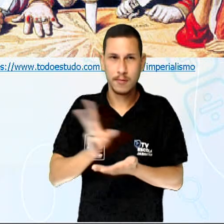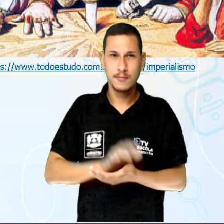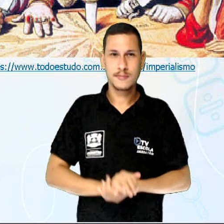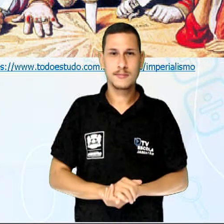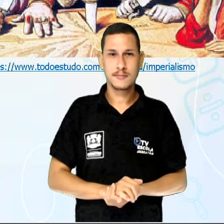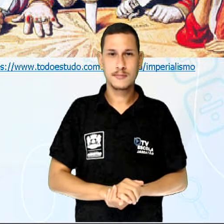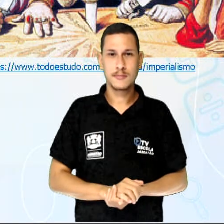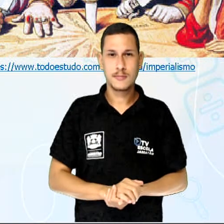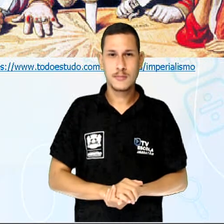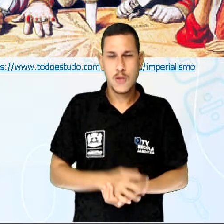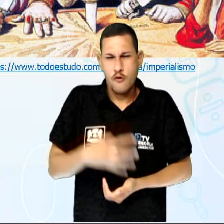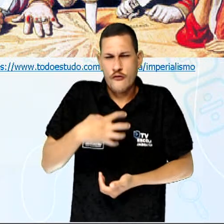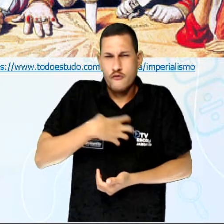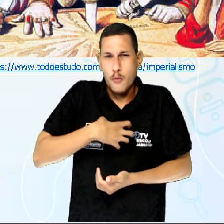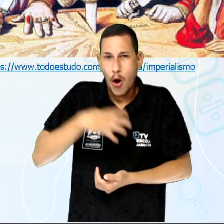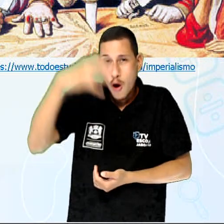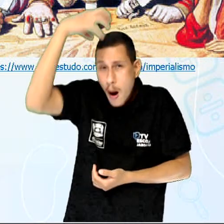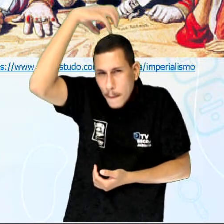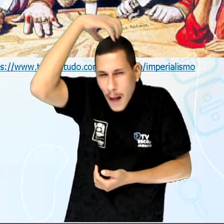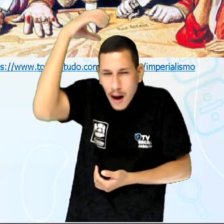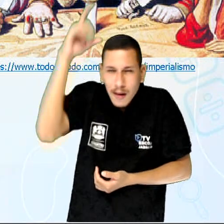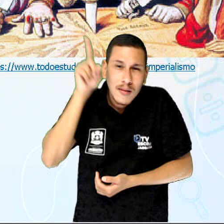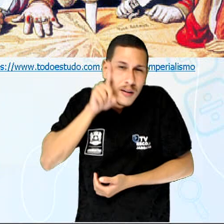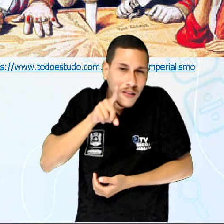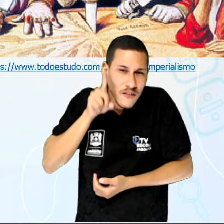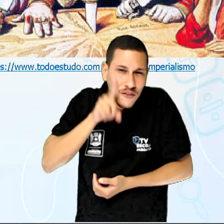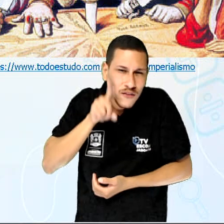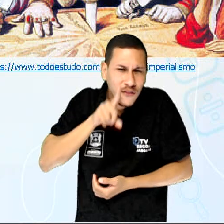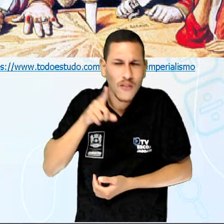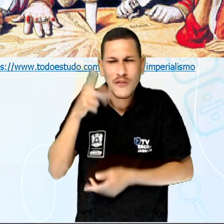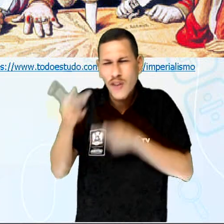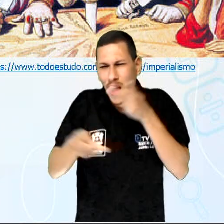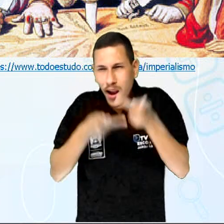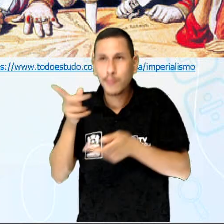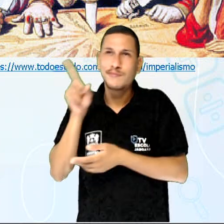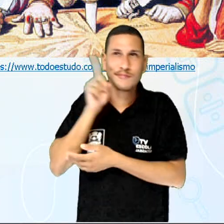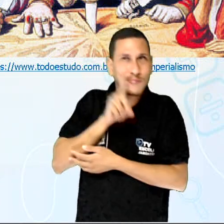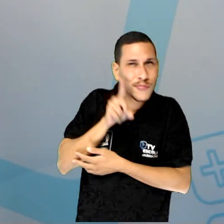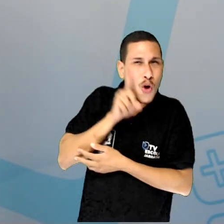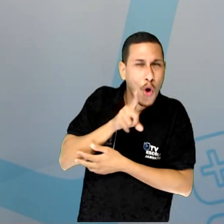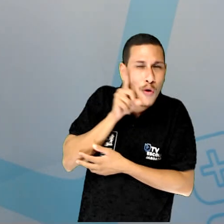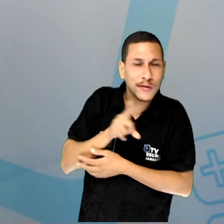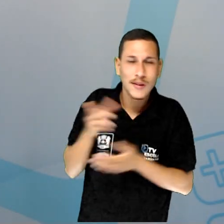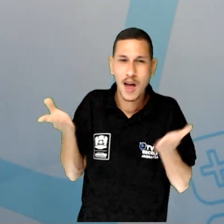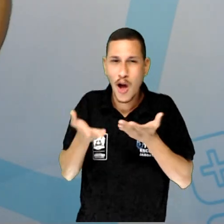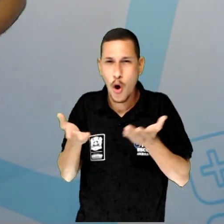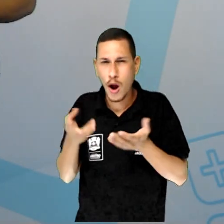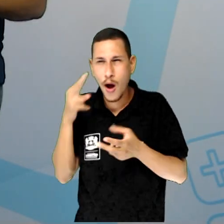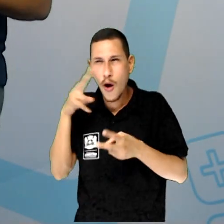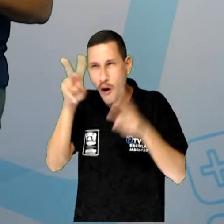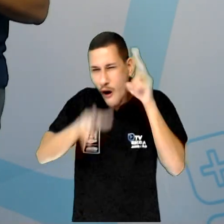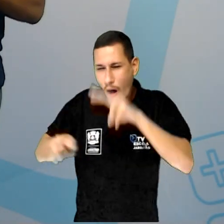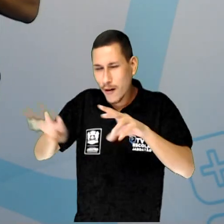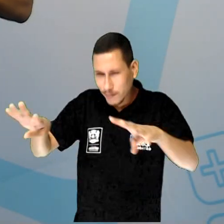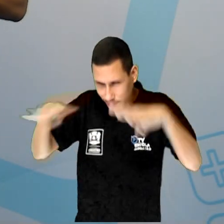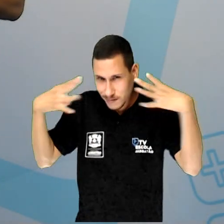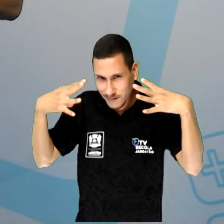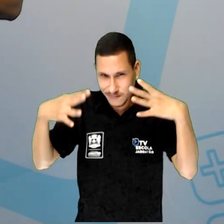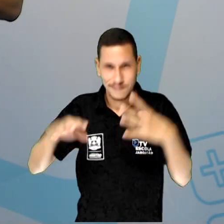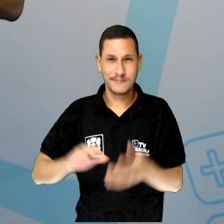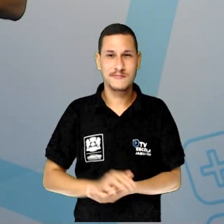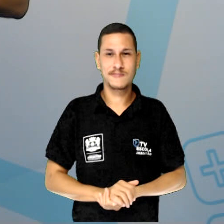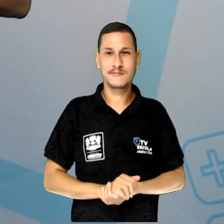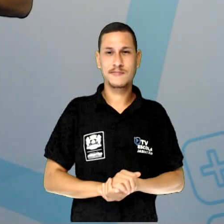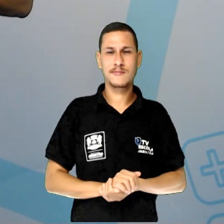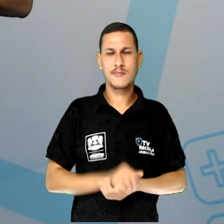ter o imperialismo, que a gente falou tanto dos Estados Unidos, foca aqui um pouquinho em mim rapidinho, né? A gente falou tanto